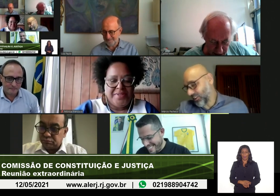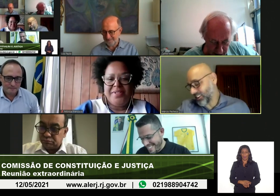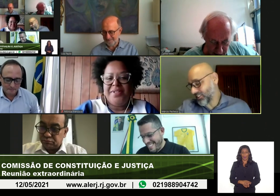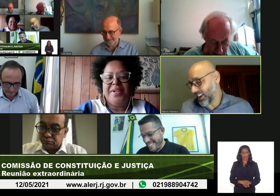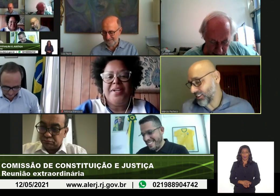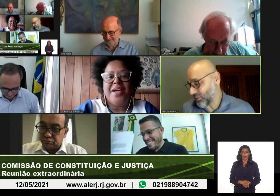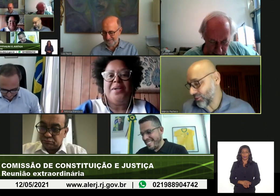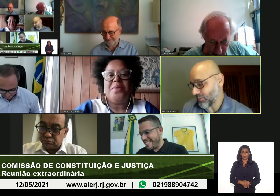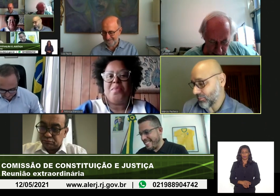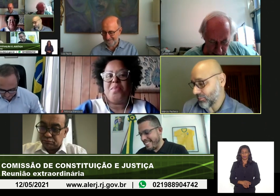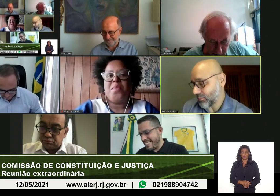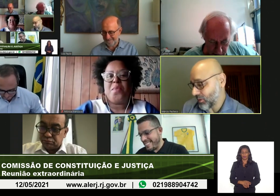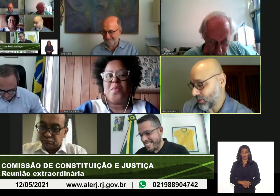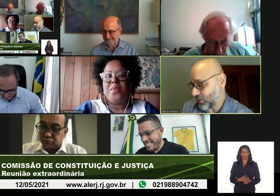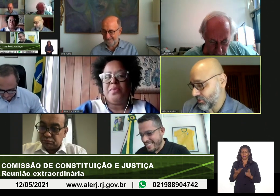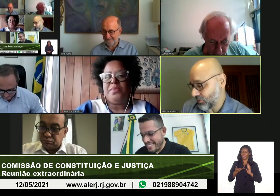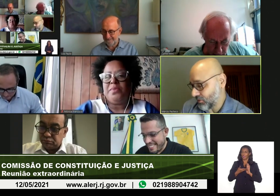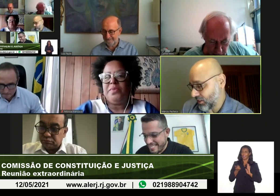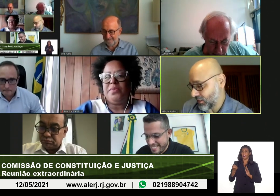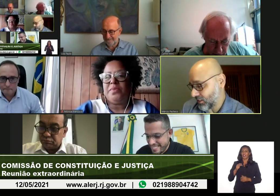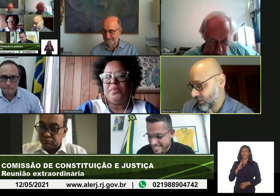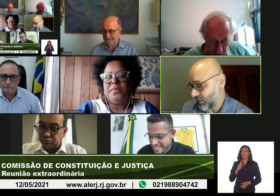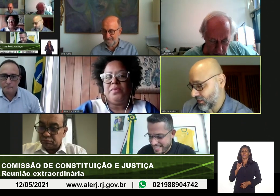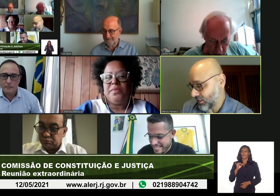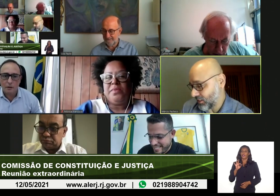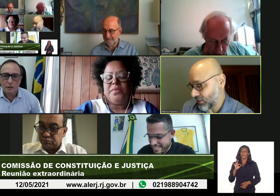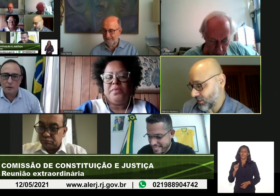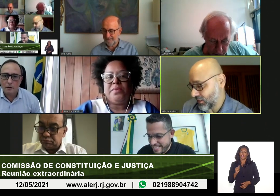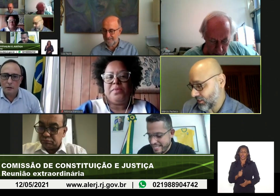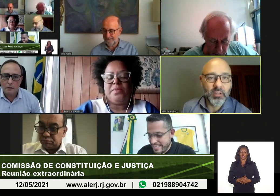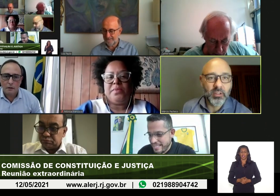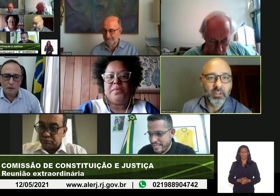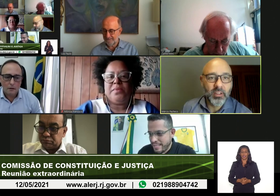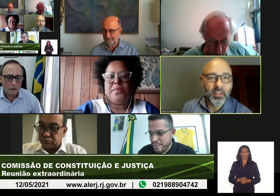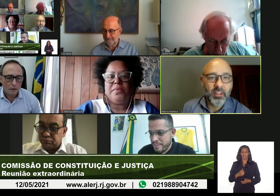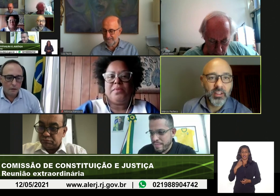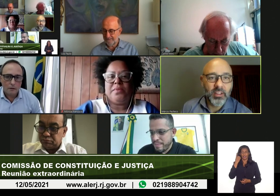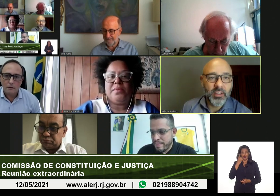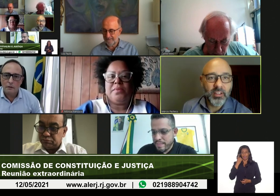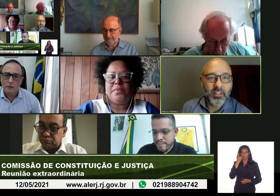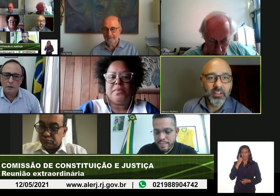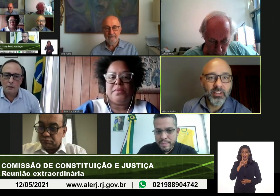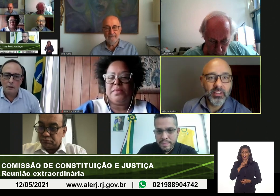Dizendo, então, retirado o pedido de vistas, o deputado Luiz Paulo...